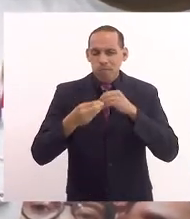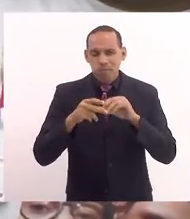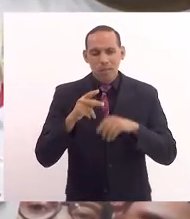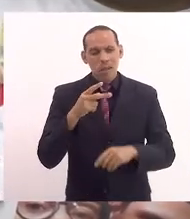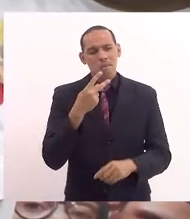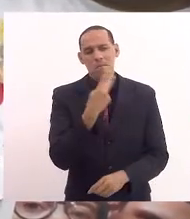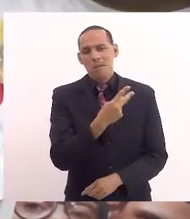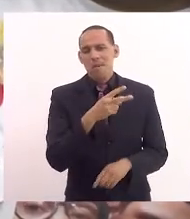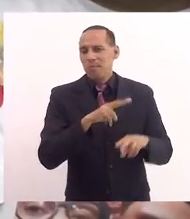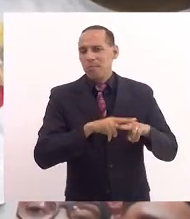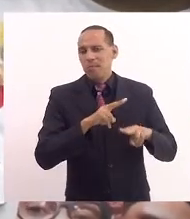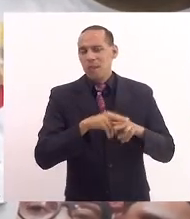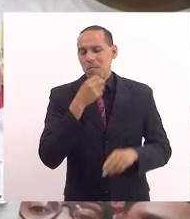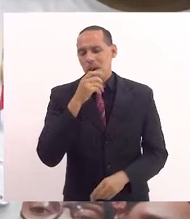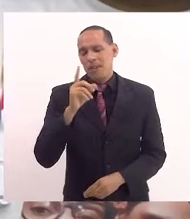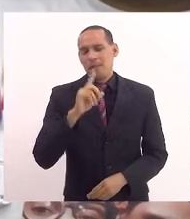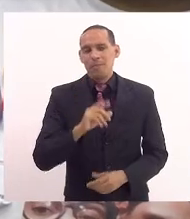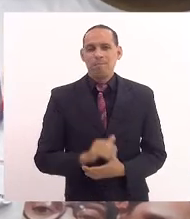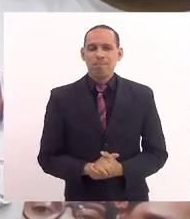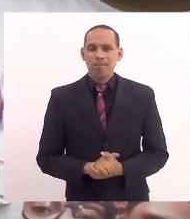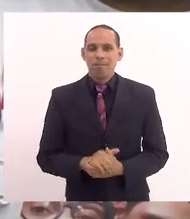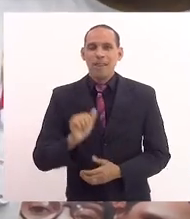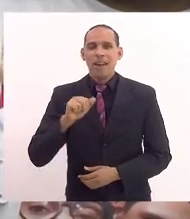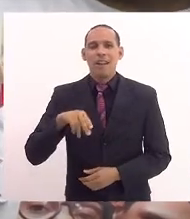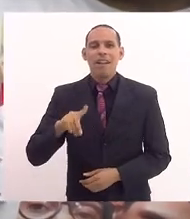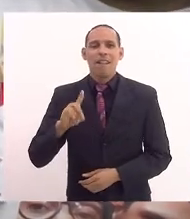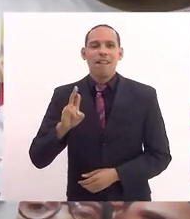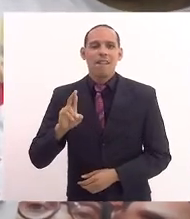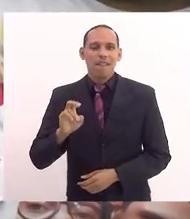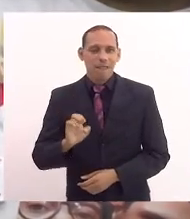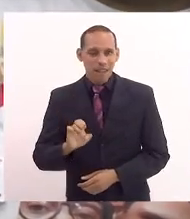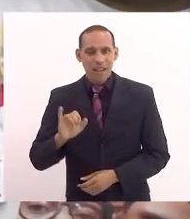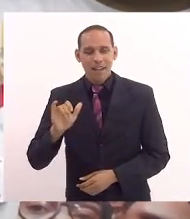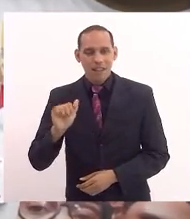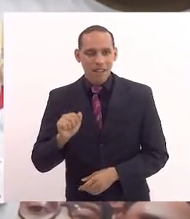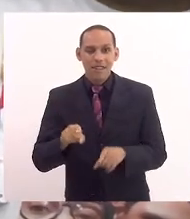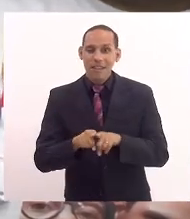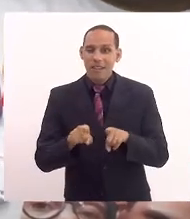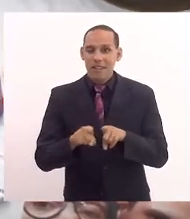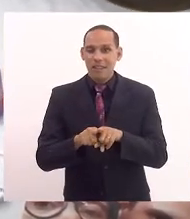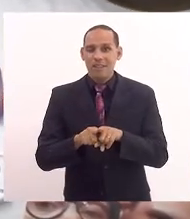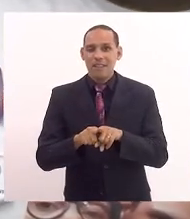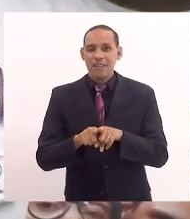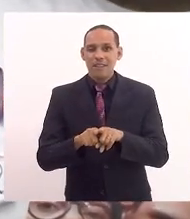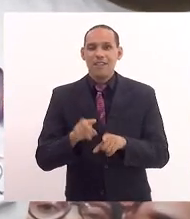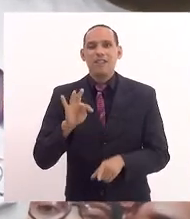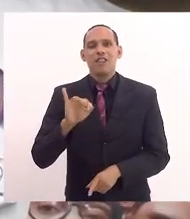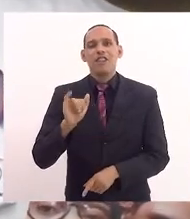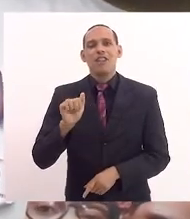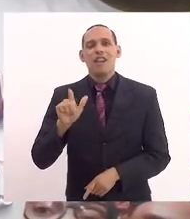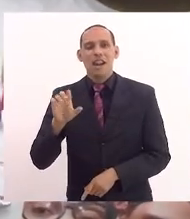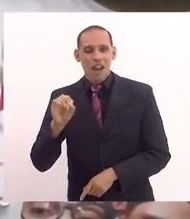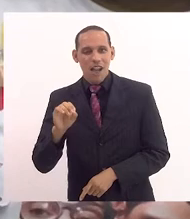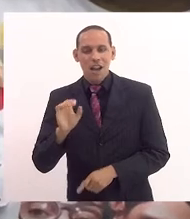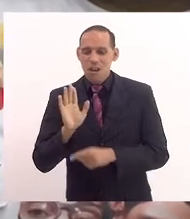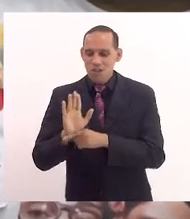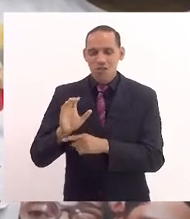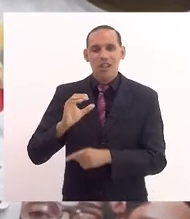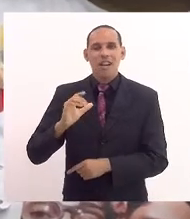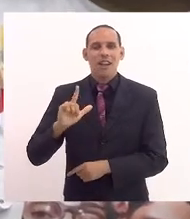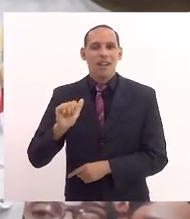dentro. A Andréia, que foi um braço também do Thiago, da Clarissa, da minha